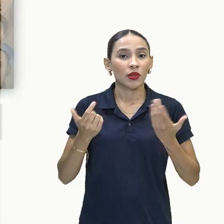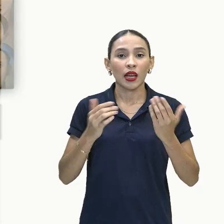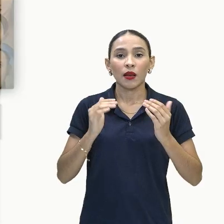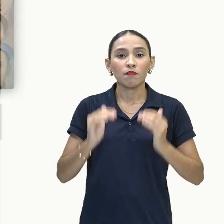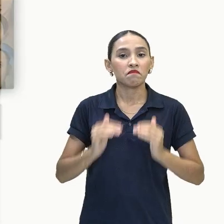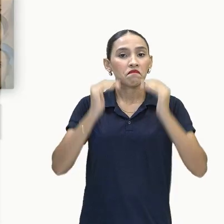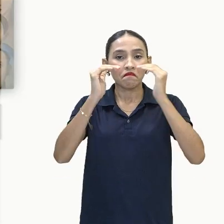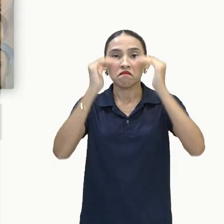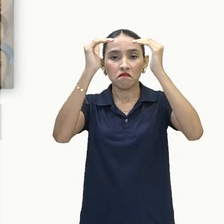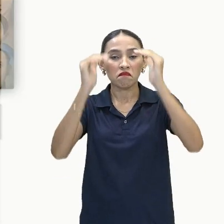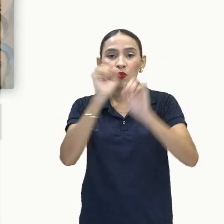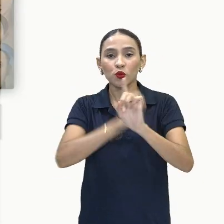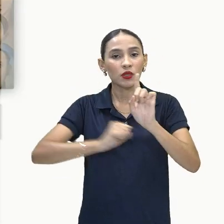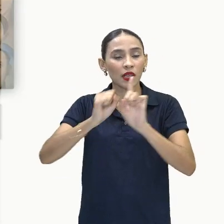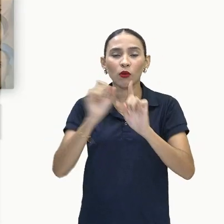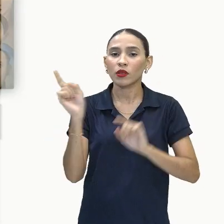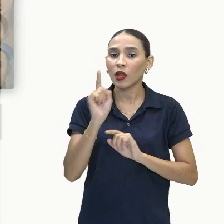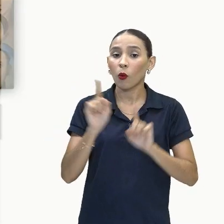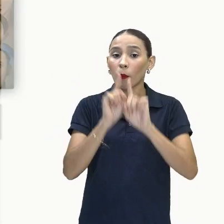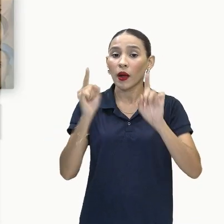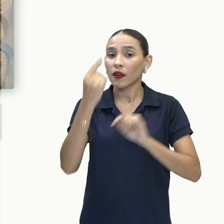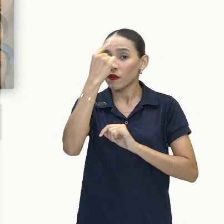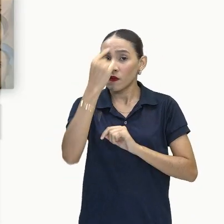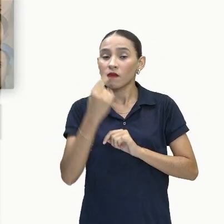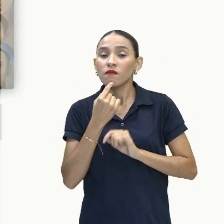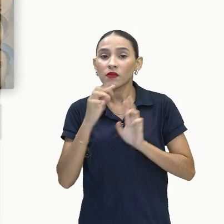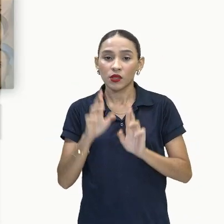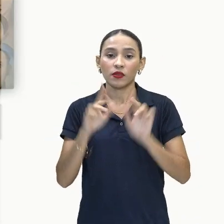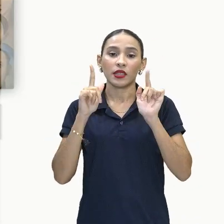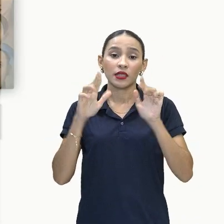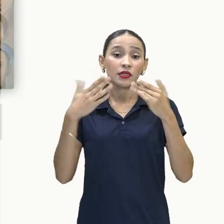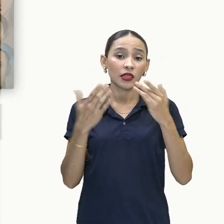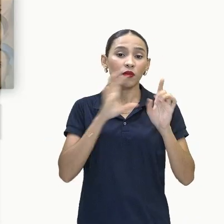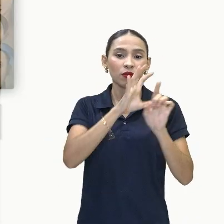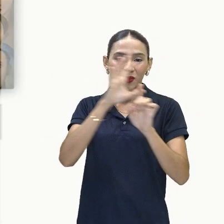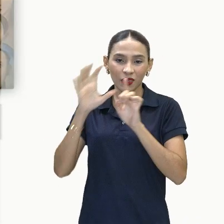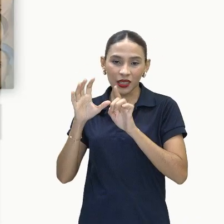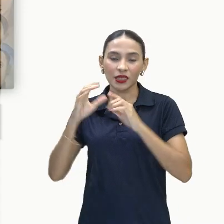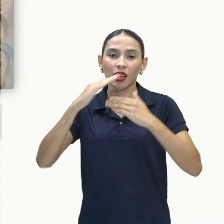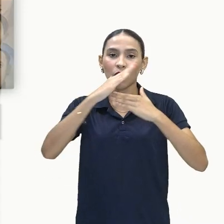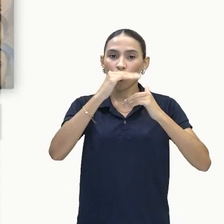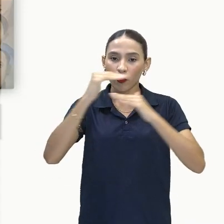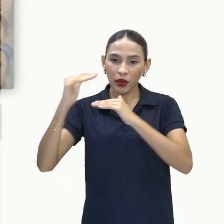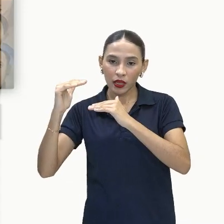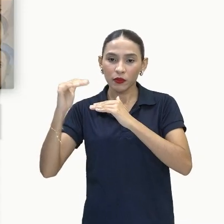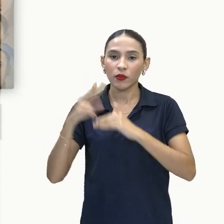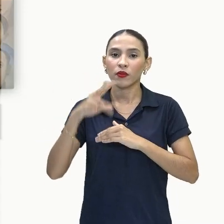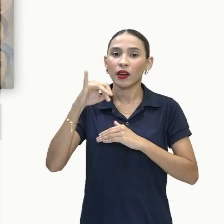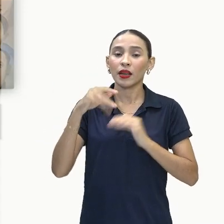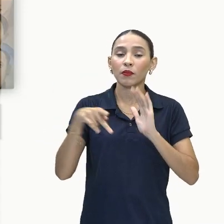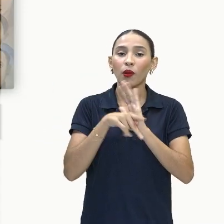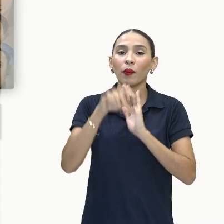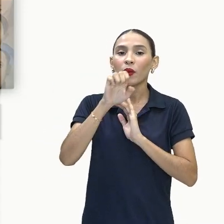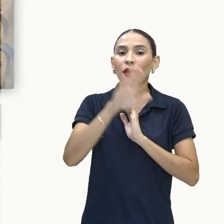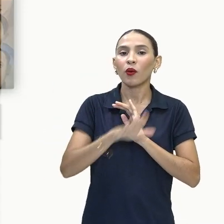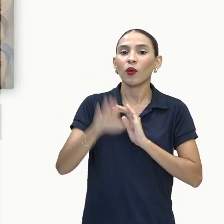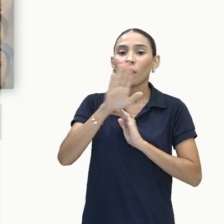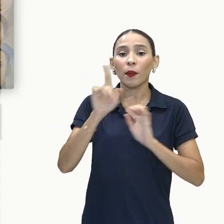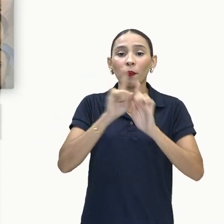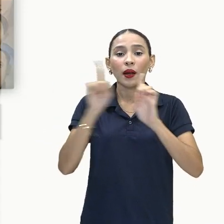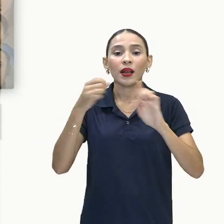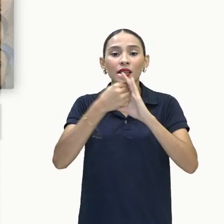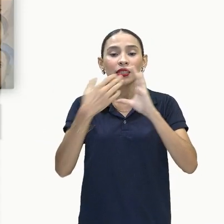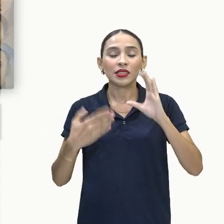as faces diferenciadas. Então, aí já há essa influência do cubismo, que vem lá da Europa, mas com